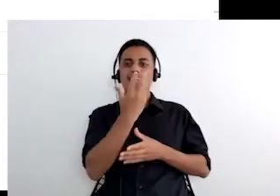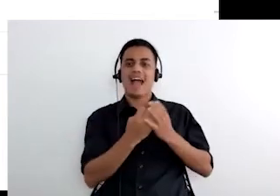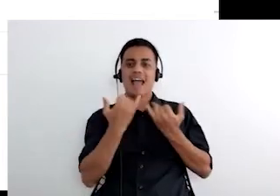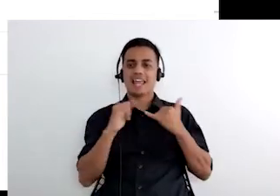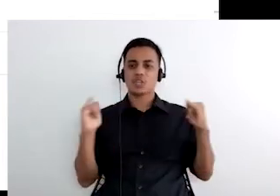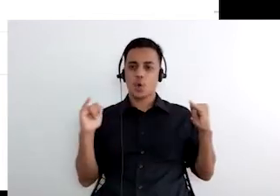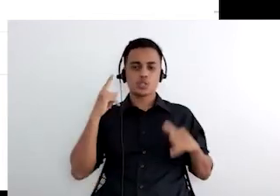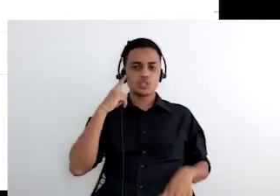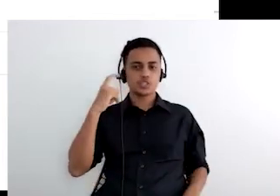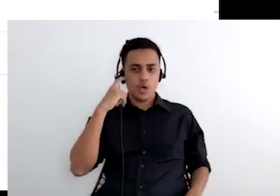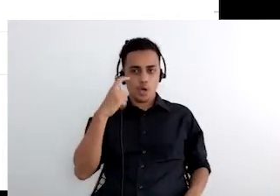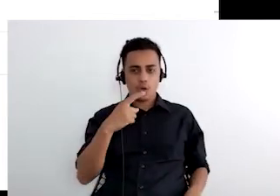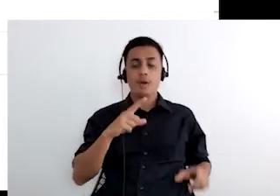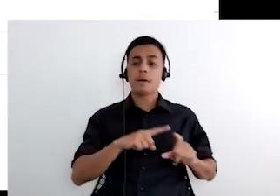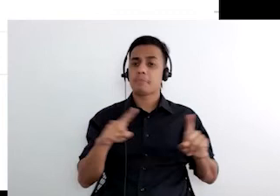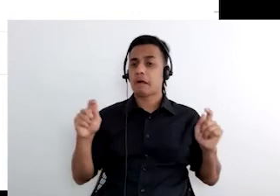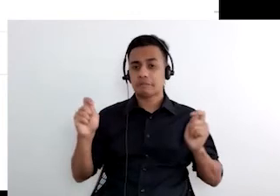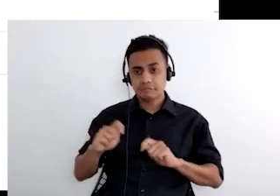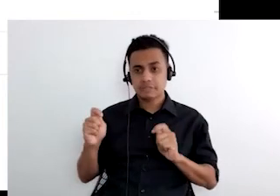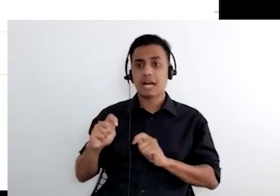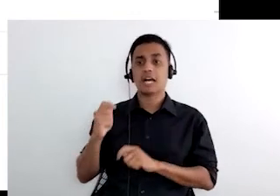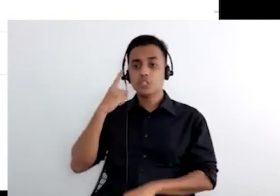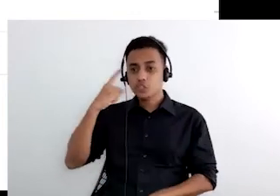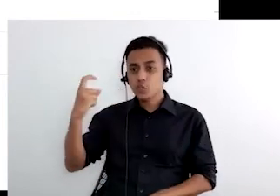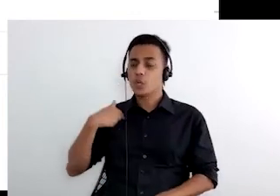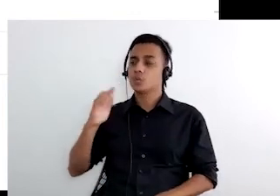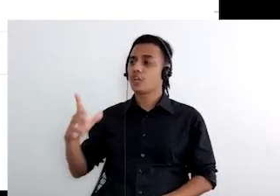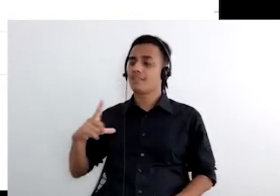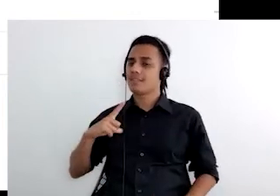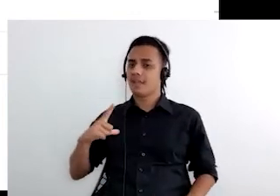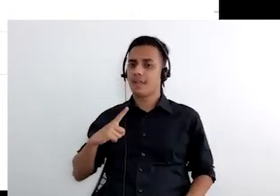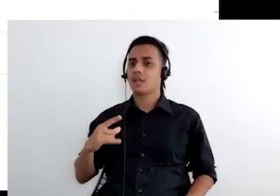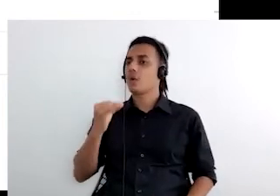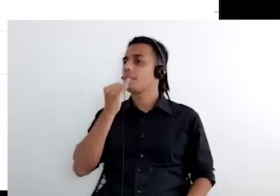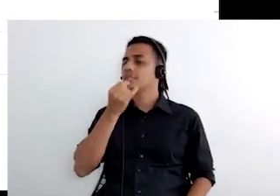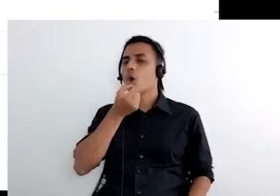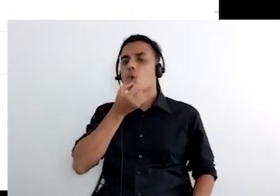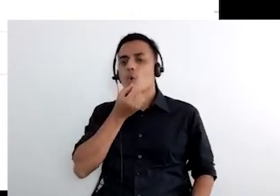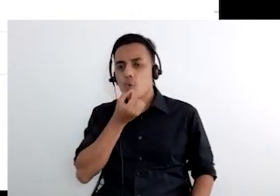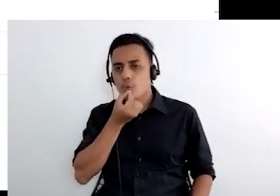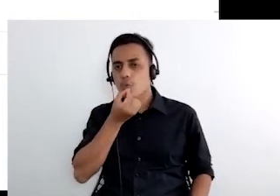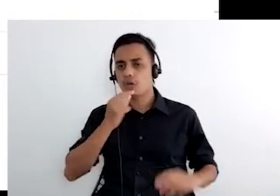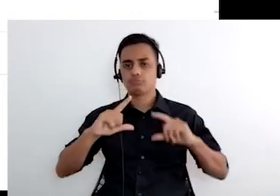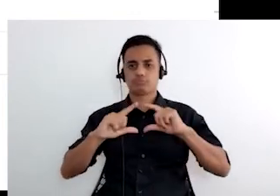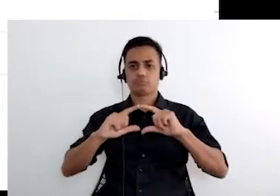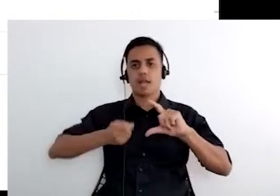digital de sons. Mas a gente também pode pegar sons que a gente já tem, como um apito, um triângulo,